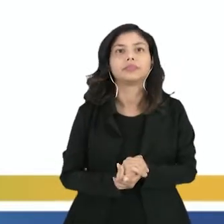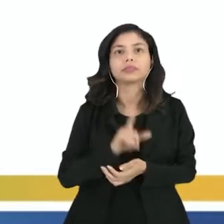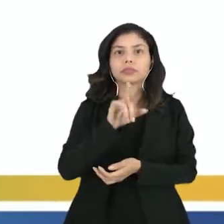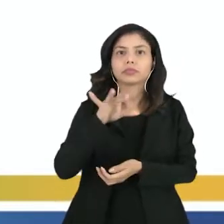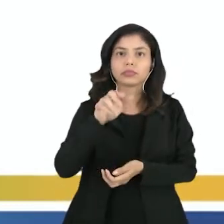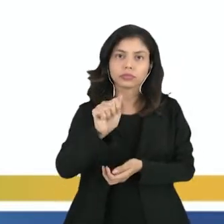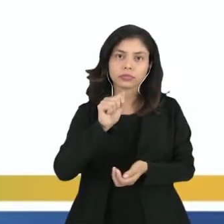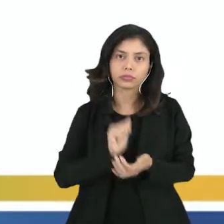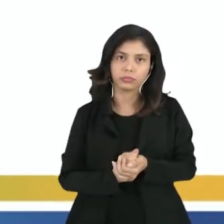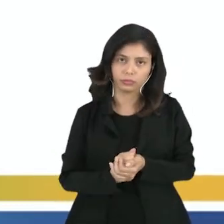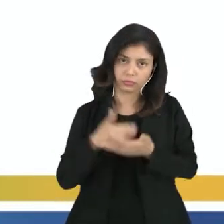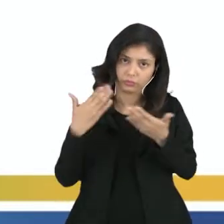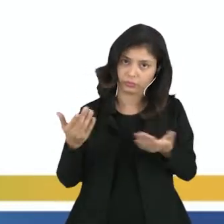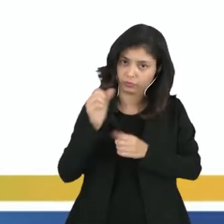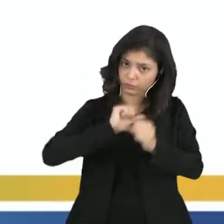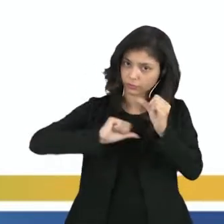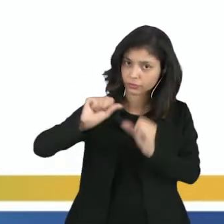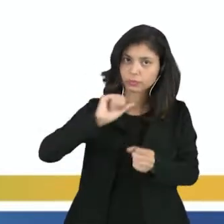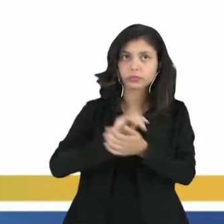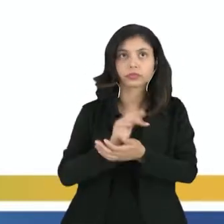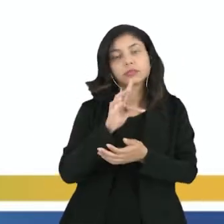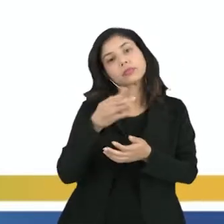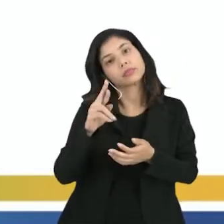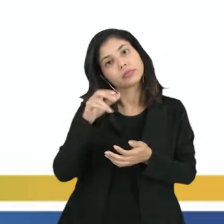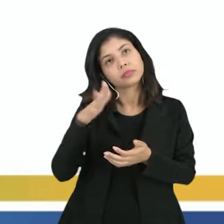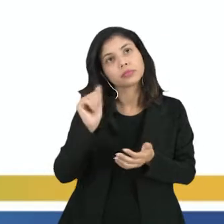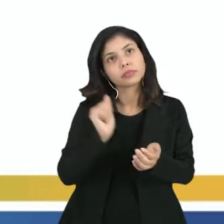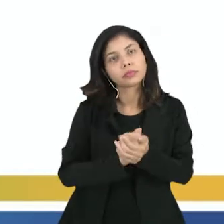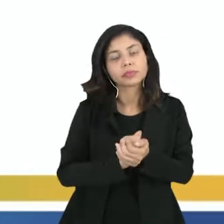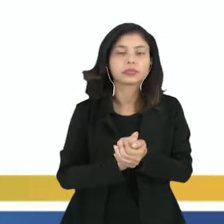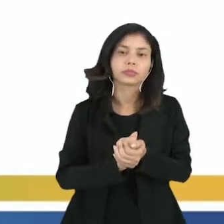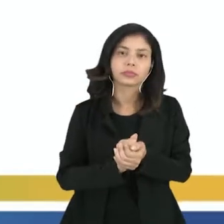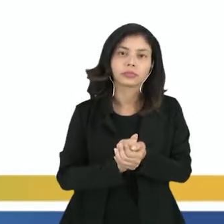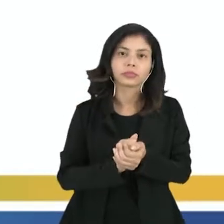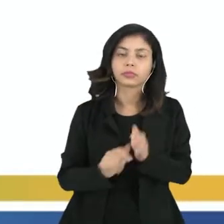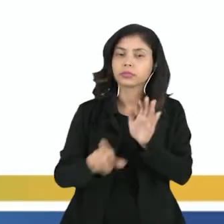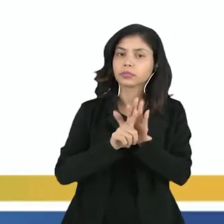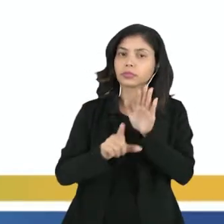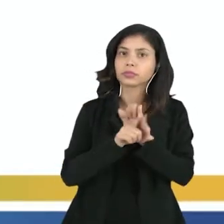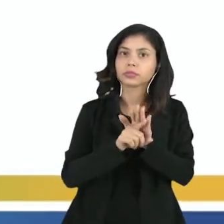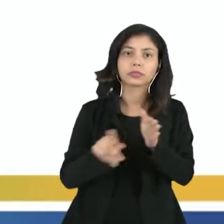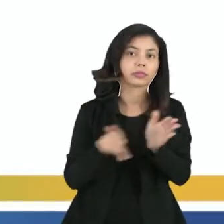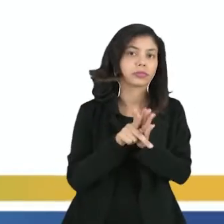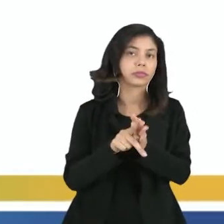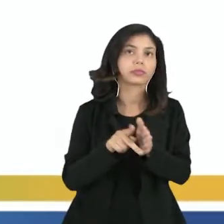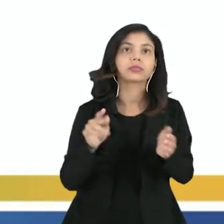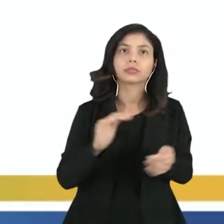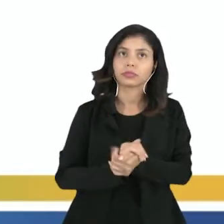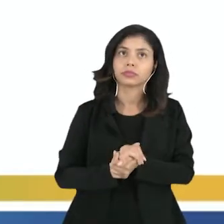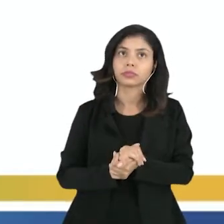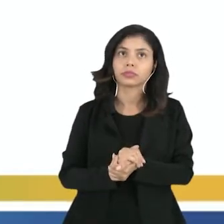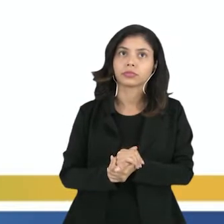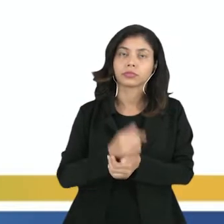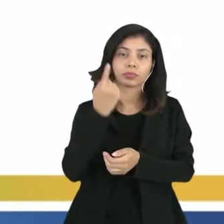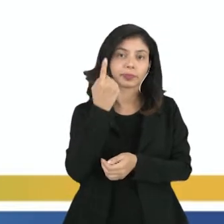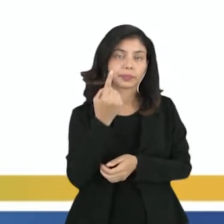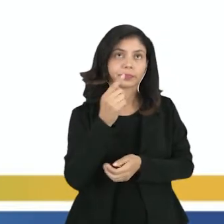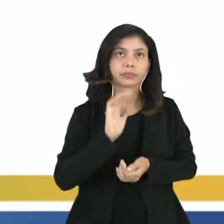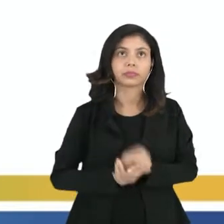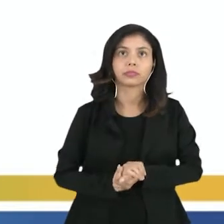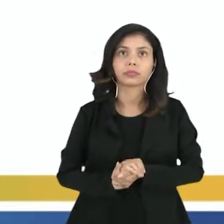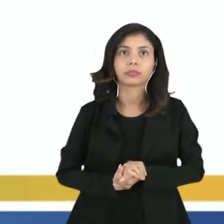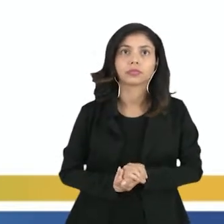função logarítmica. É o inverso da função exponencial e na sua lei de formação está um